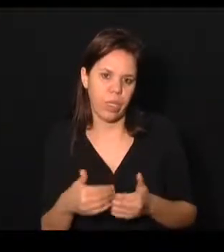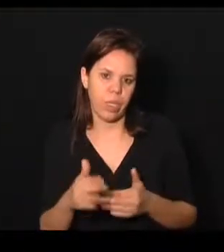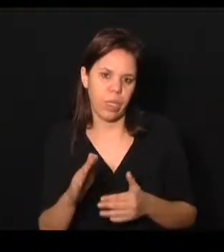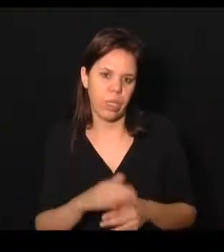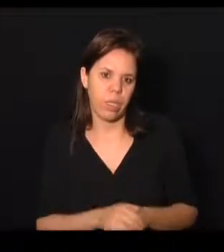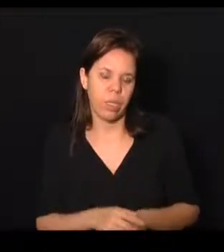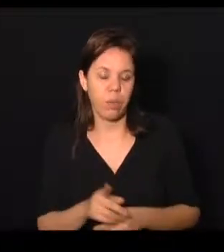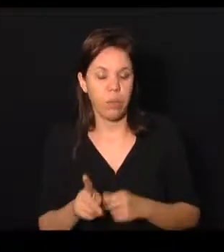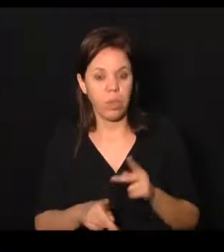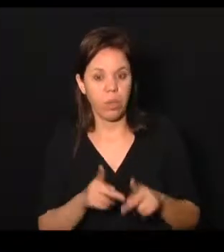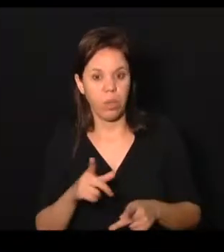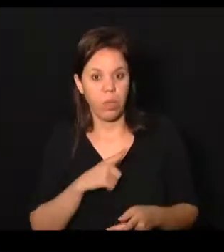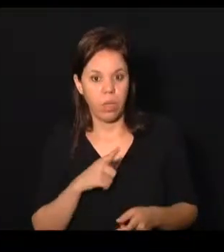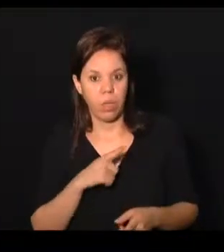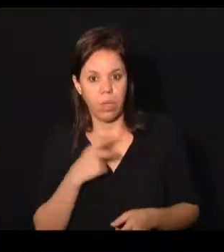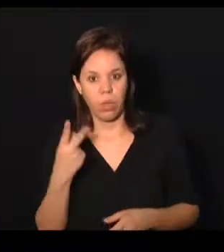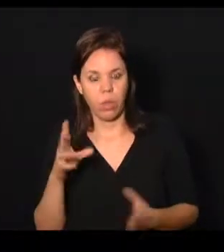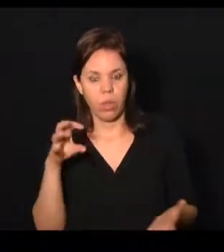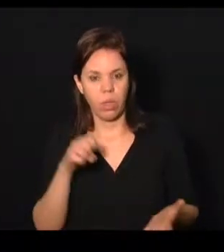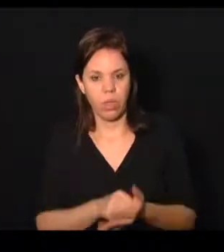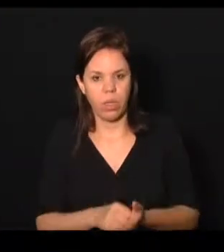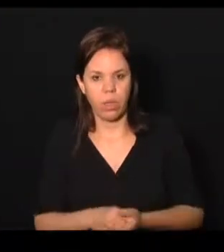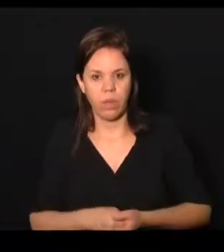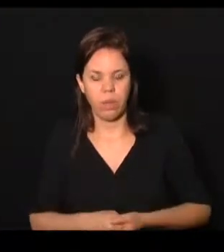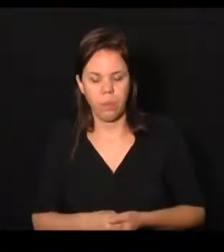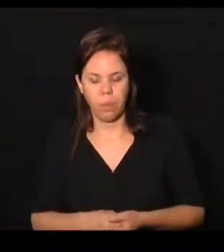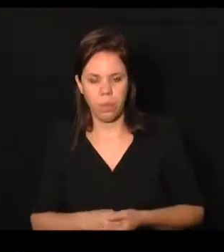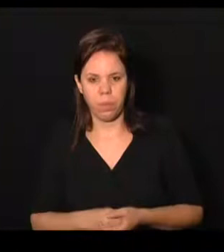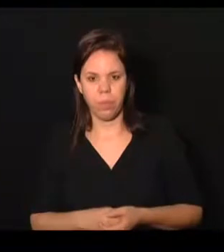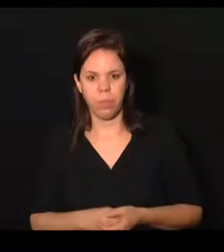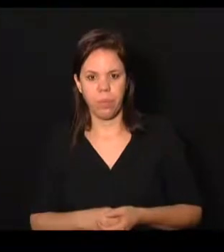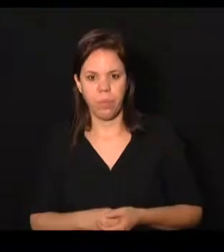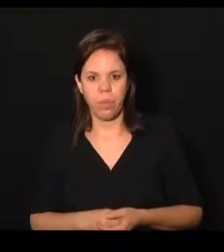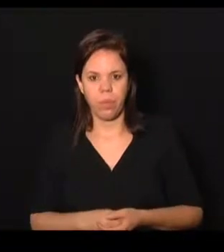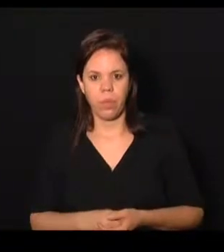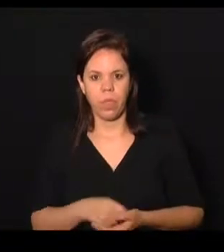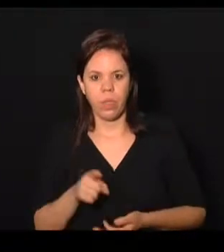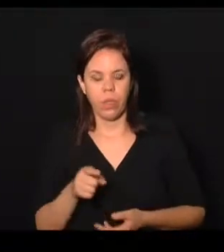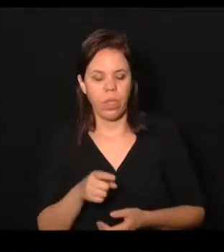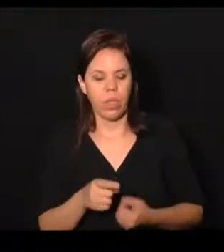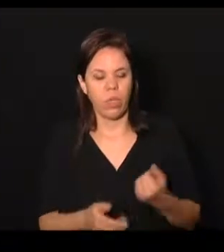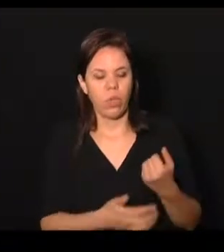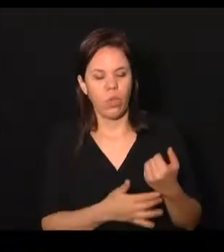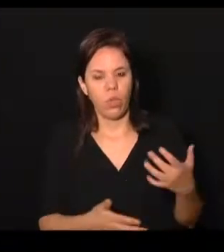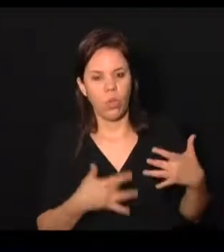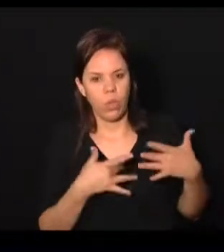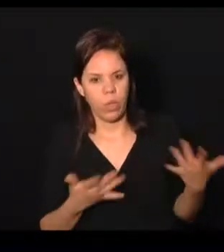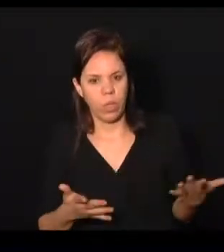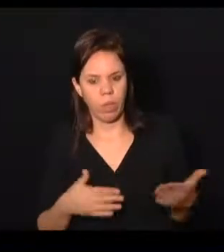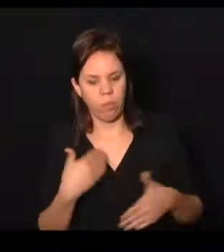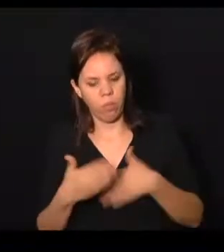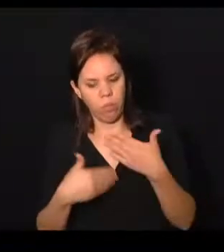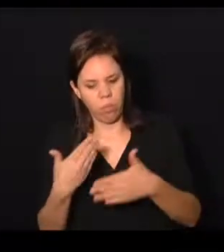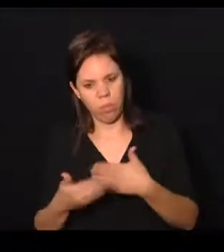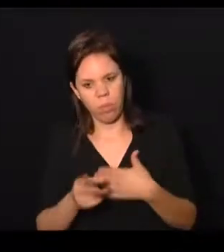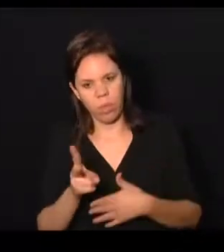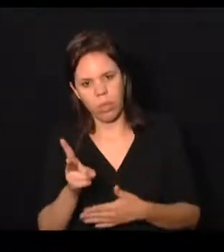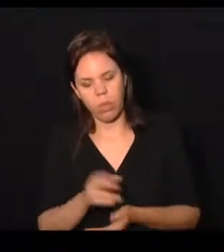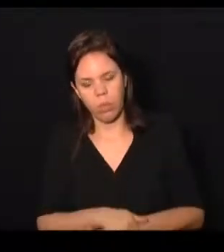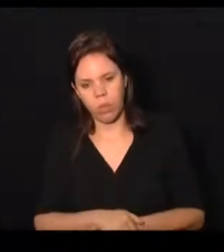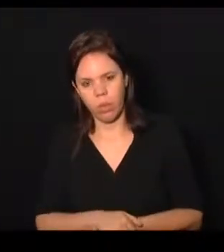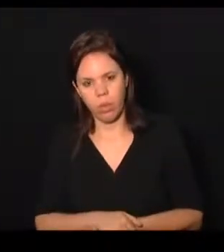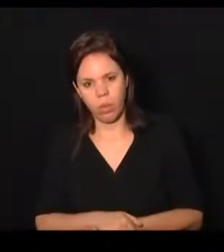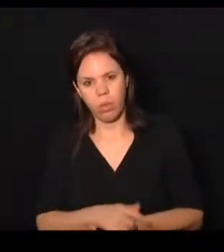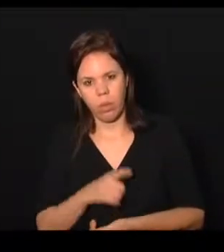a pessoa tem lá já o seu cadastro, né, você é um doador regular, e